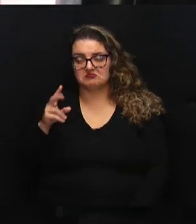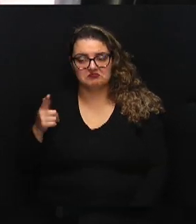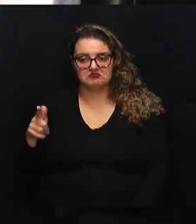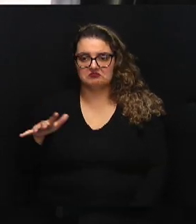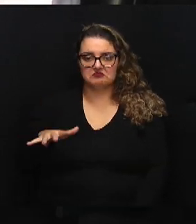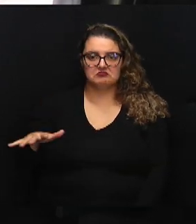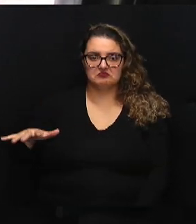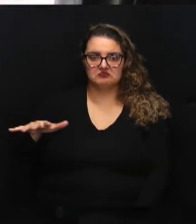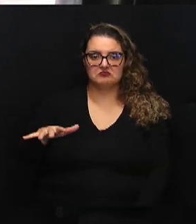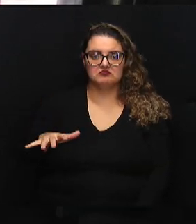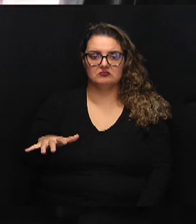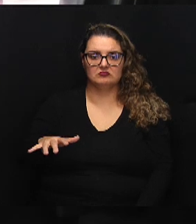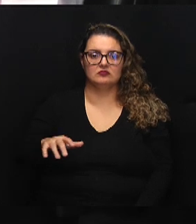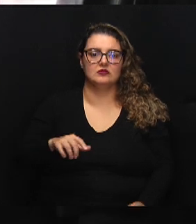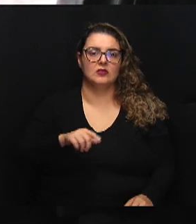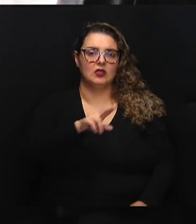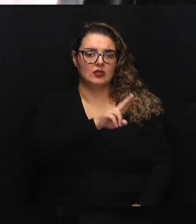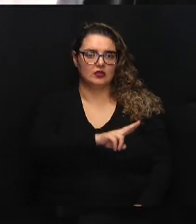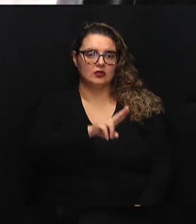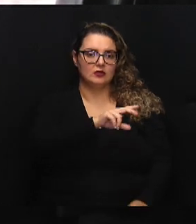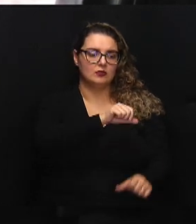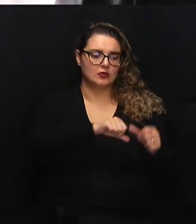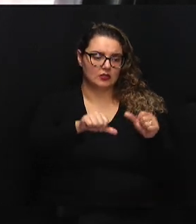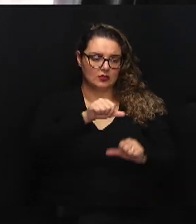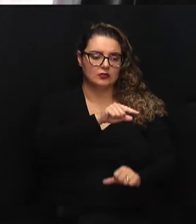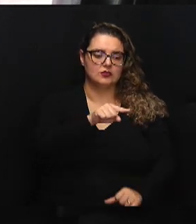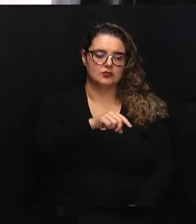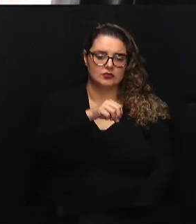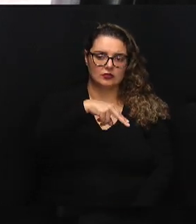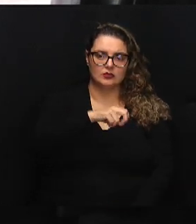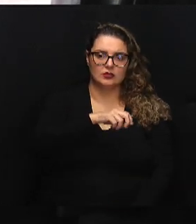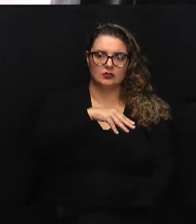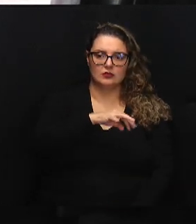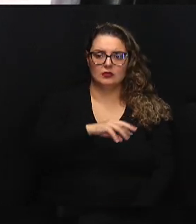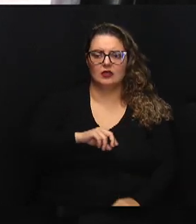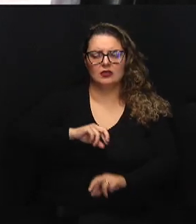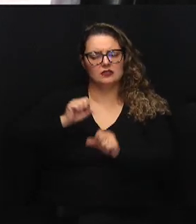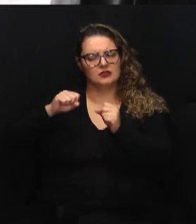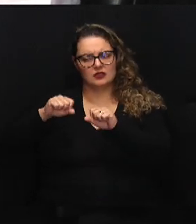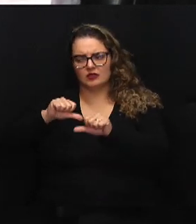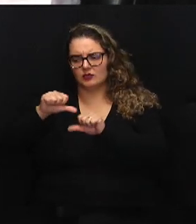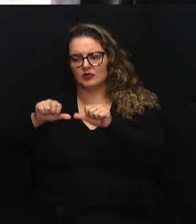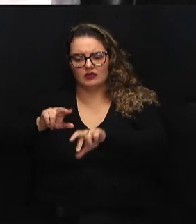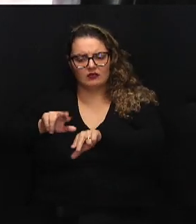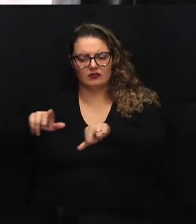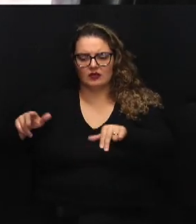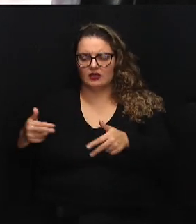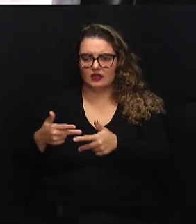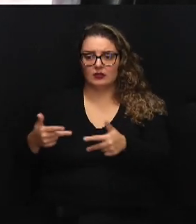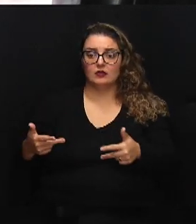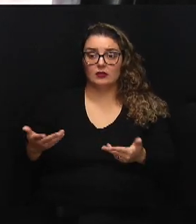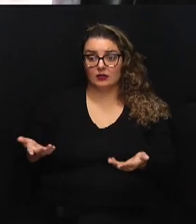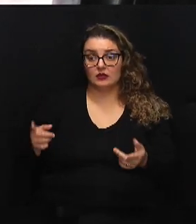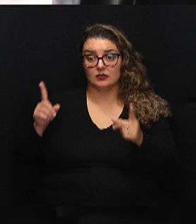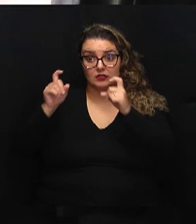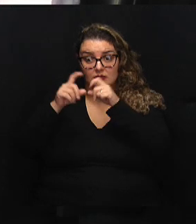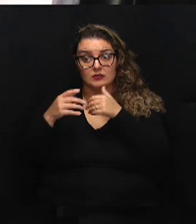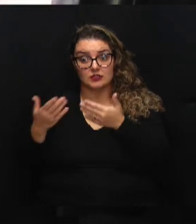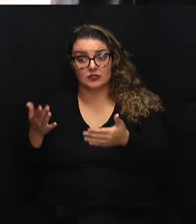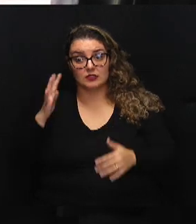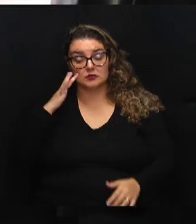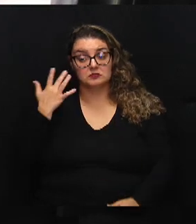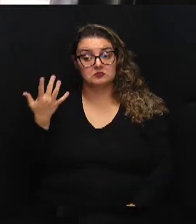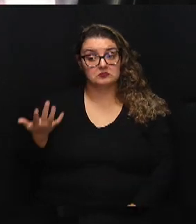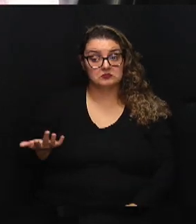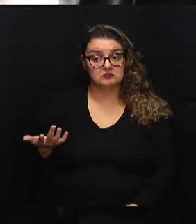Que teria que mudar o zoneamento da cidade. Teria que mudar uma série de questões. Agora, isso é complicado, eu não sei.